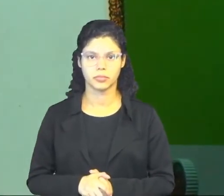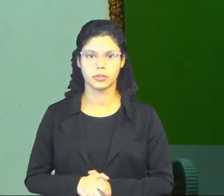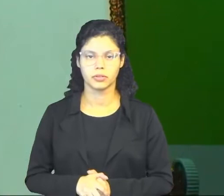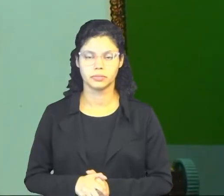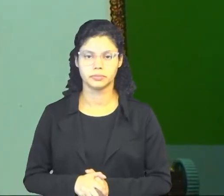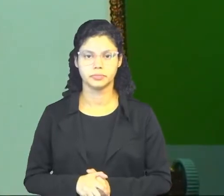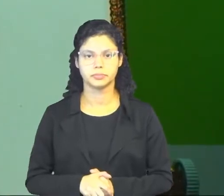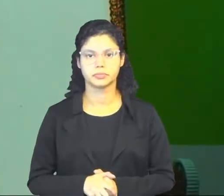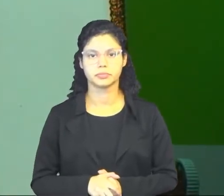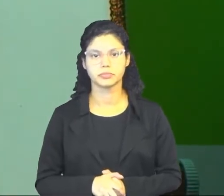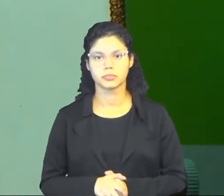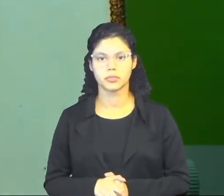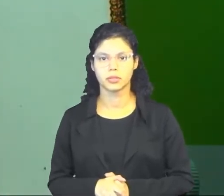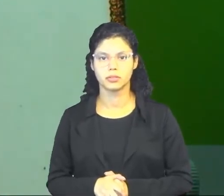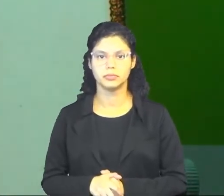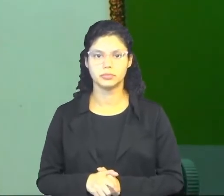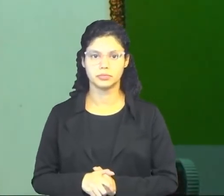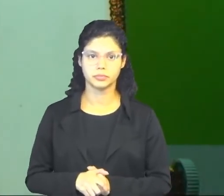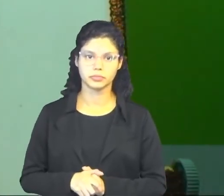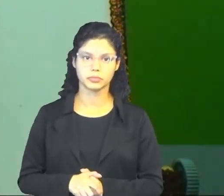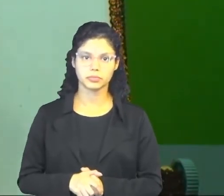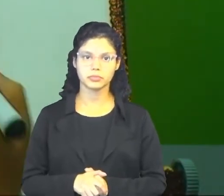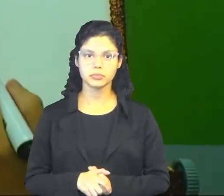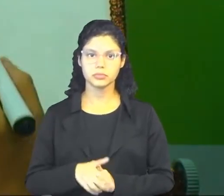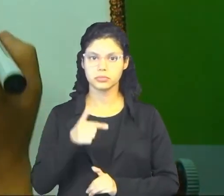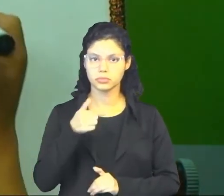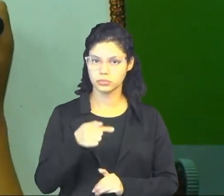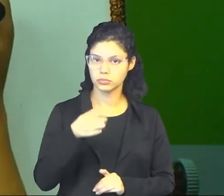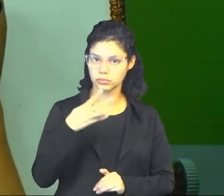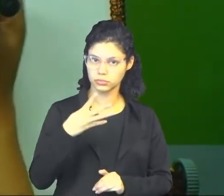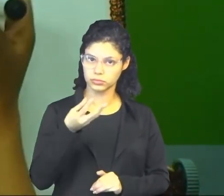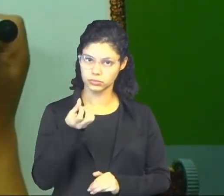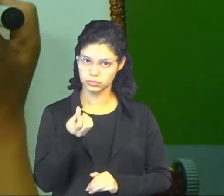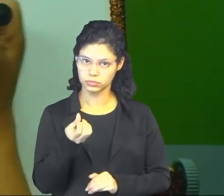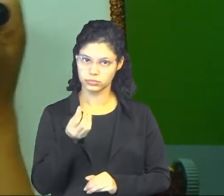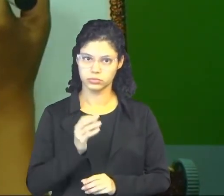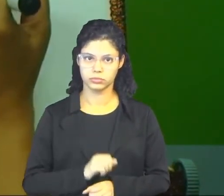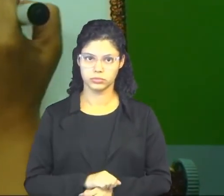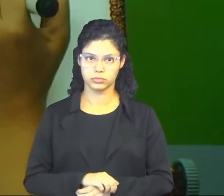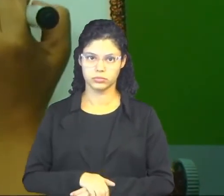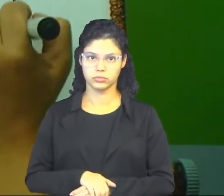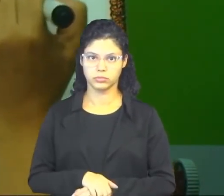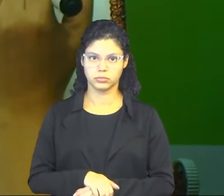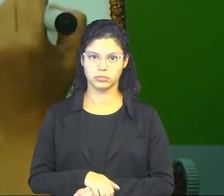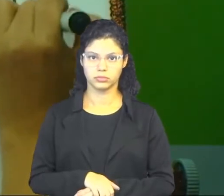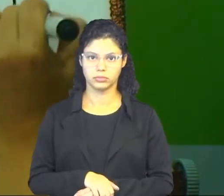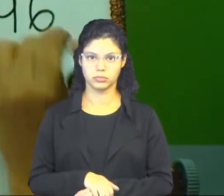adição? Letra D eu tenho 746, né?